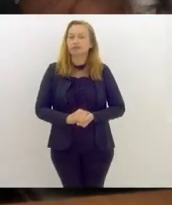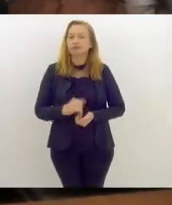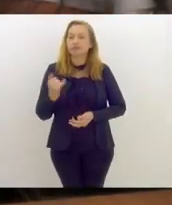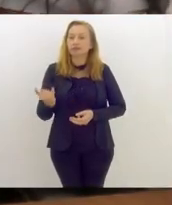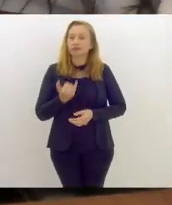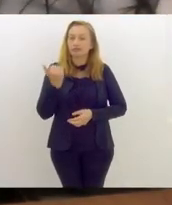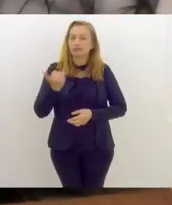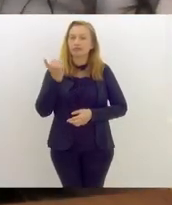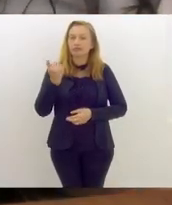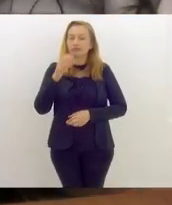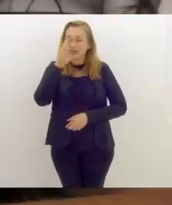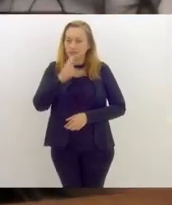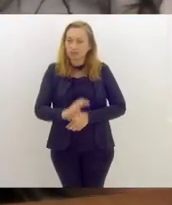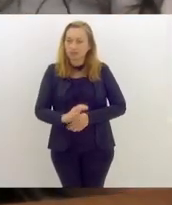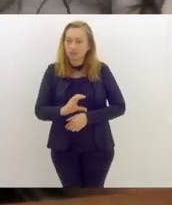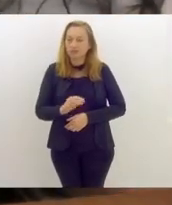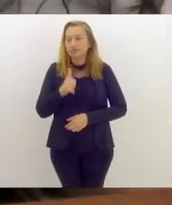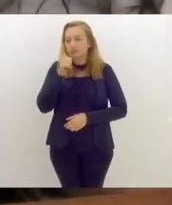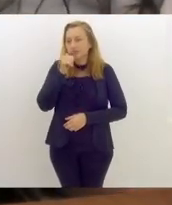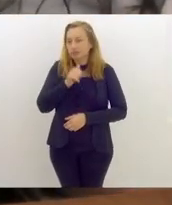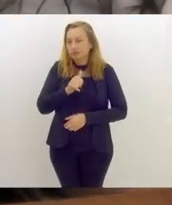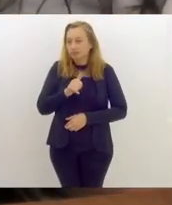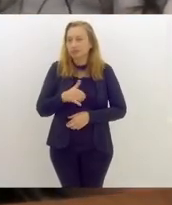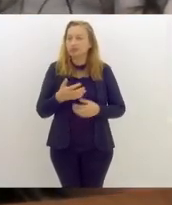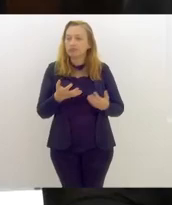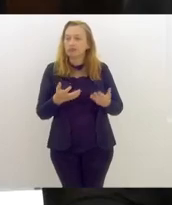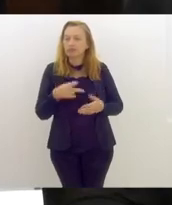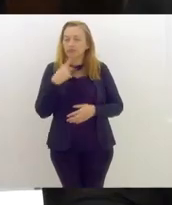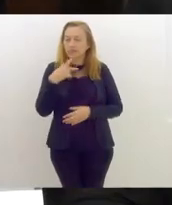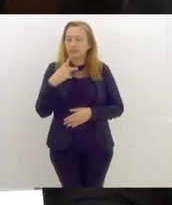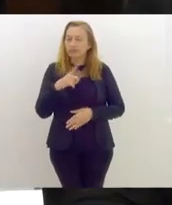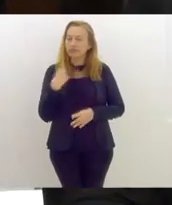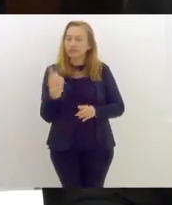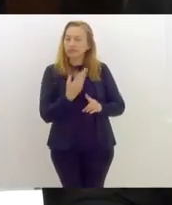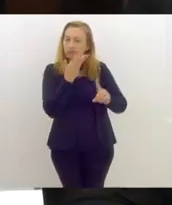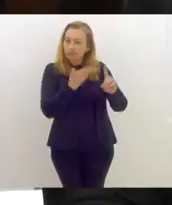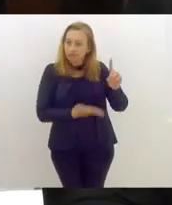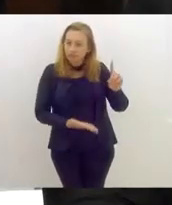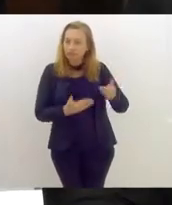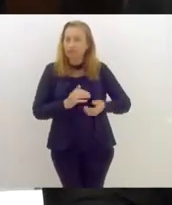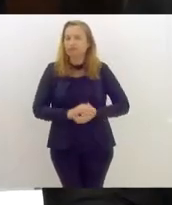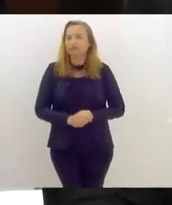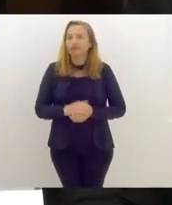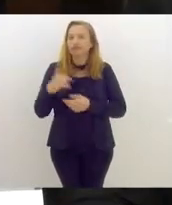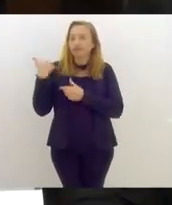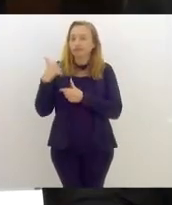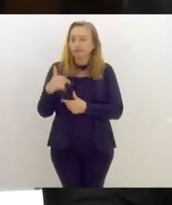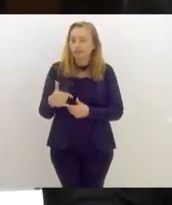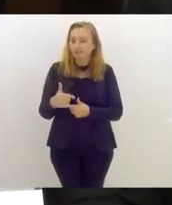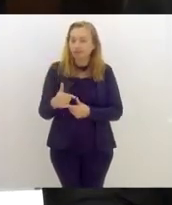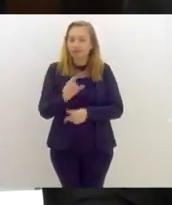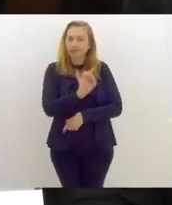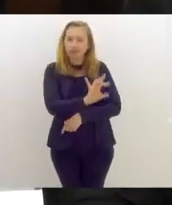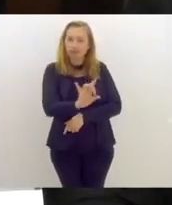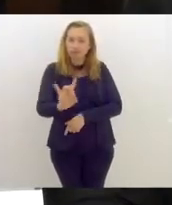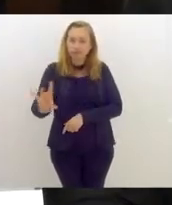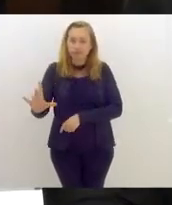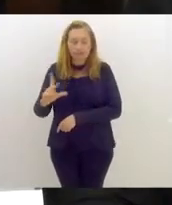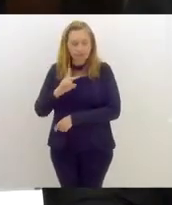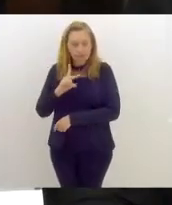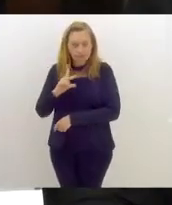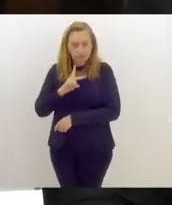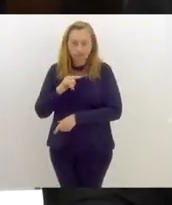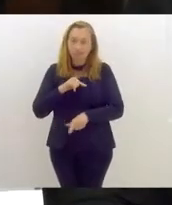a importância da Cidadania feminina quero dizer os nossos homenageados que as a trajetória individual de cada um né